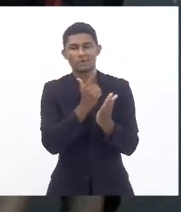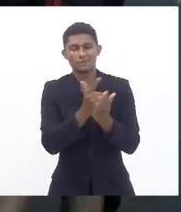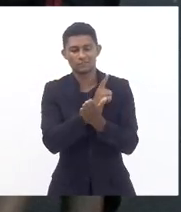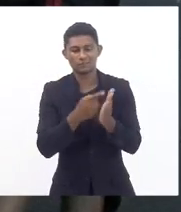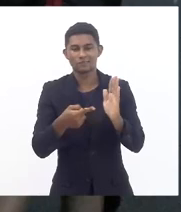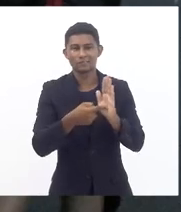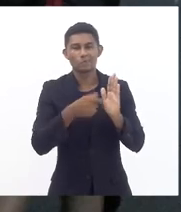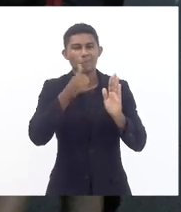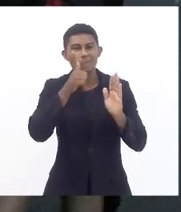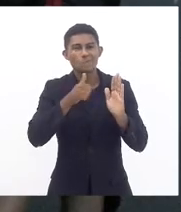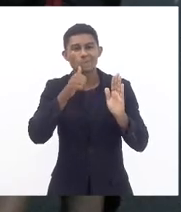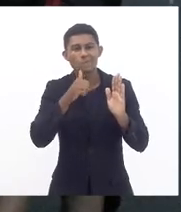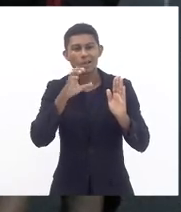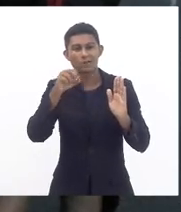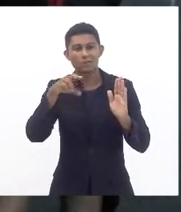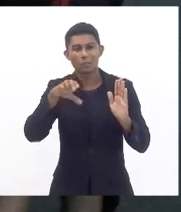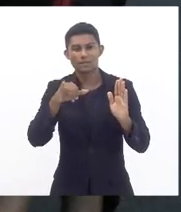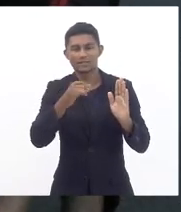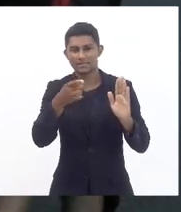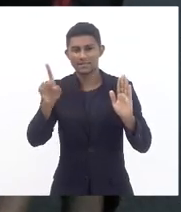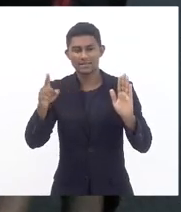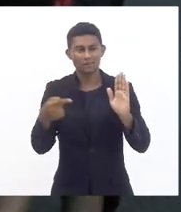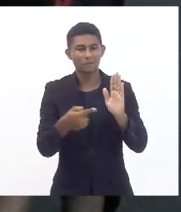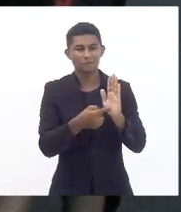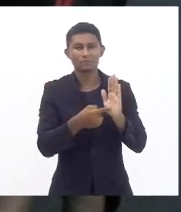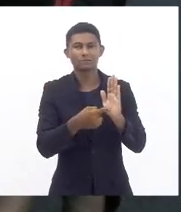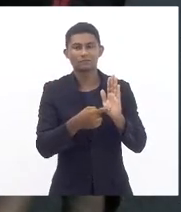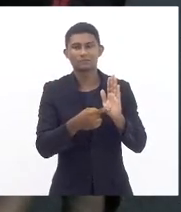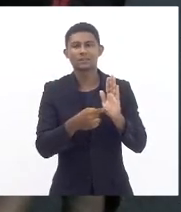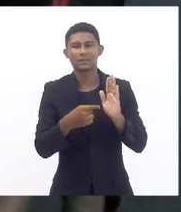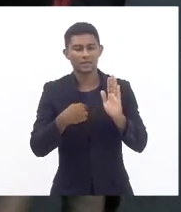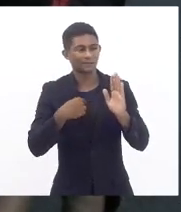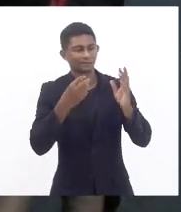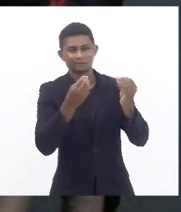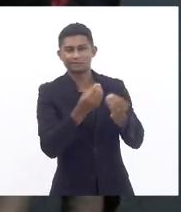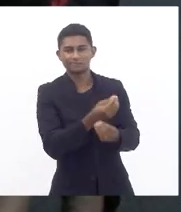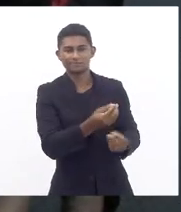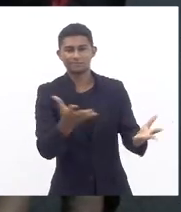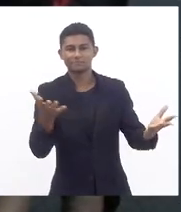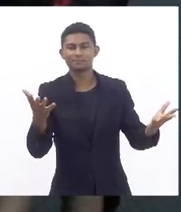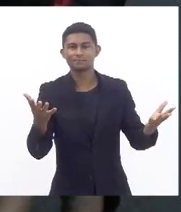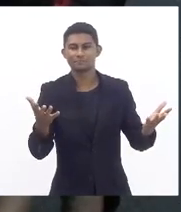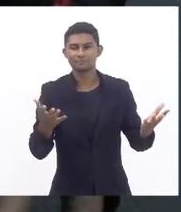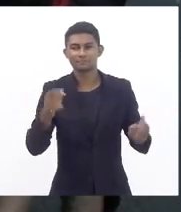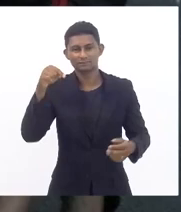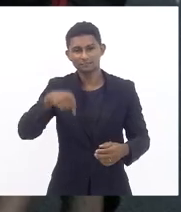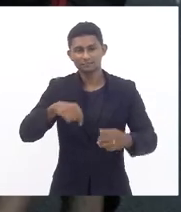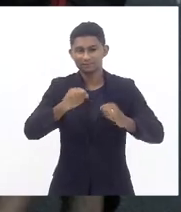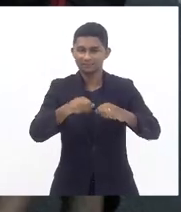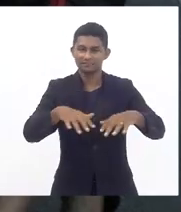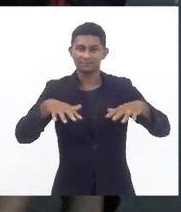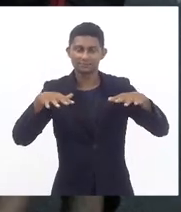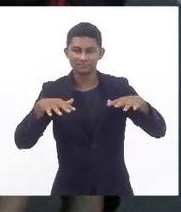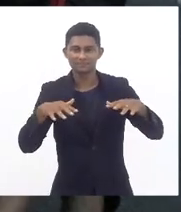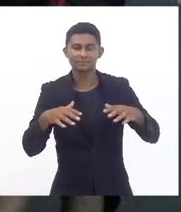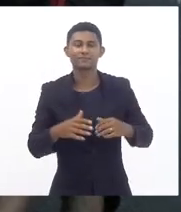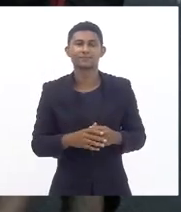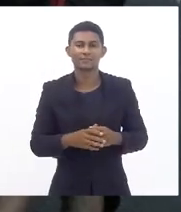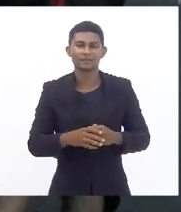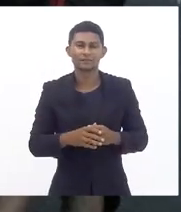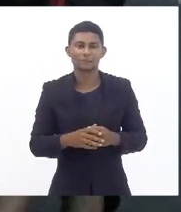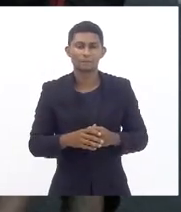em nome de todos os deputados, nós, colegas, vou passar as mãos das nossas deputadas aqui no plenário, como forma também